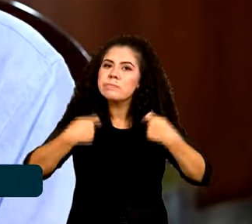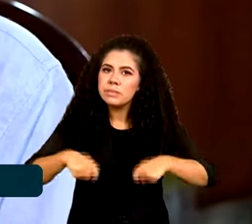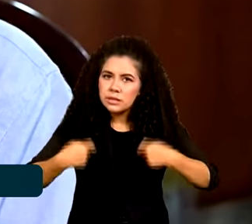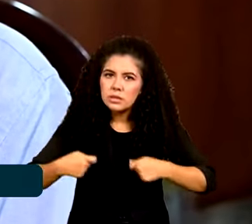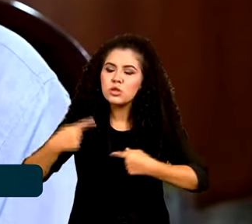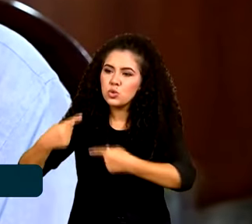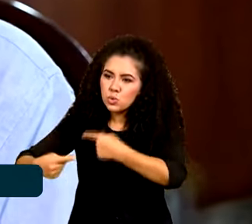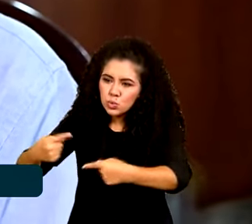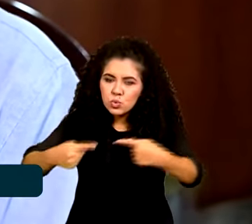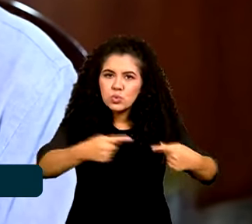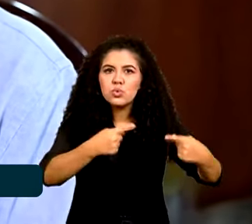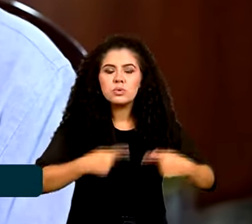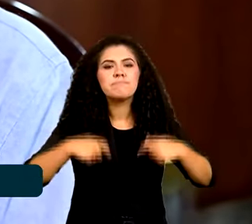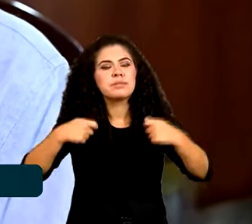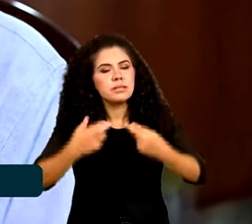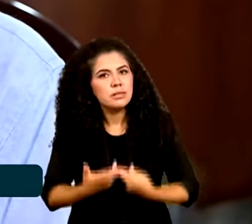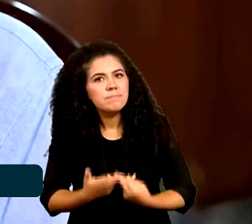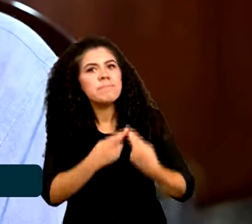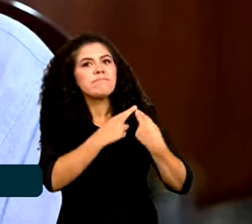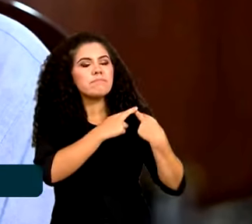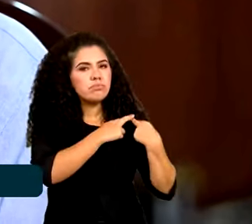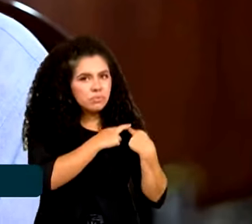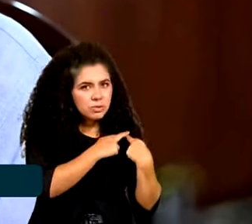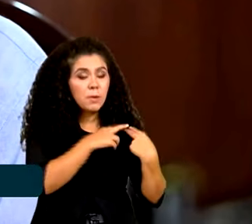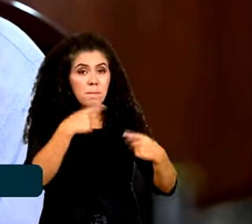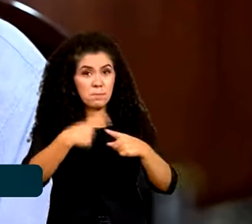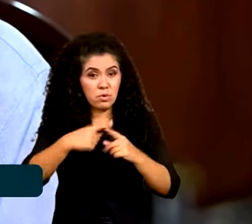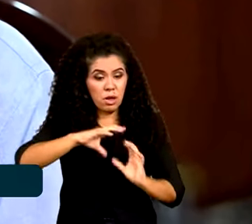mais responsabilidade porque o planeta está se revoltando